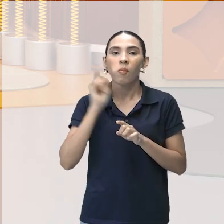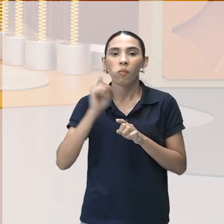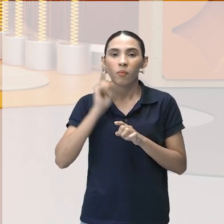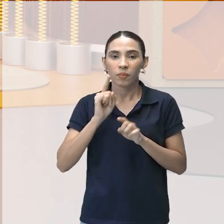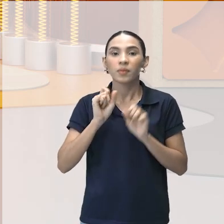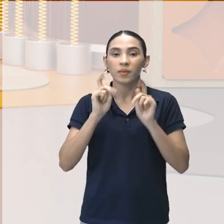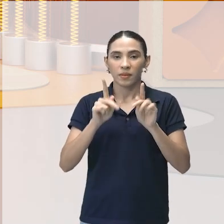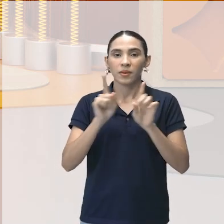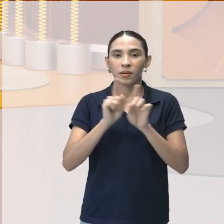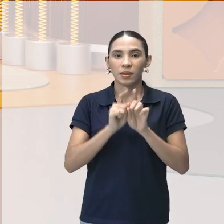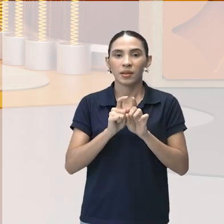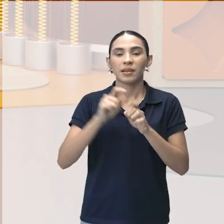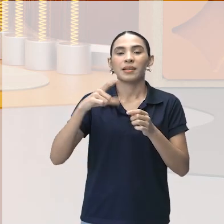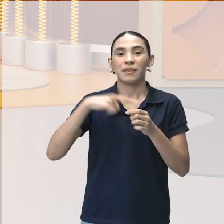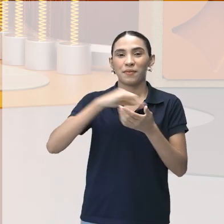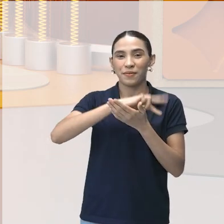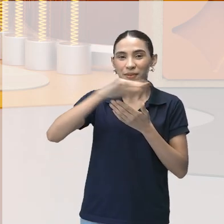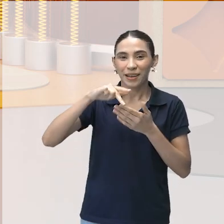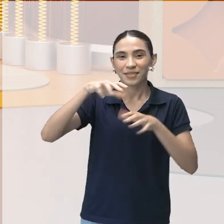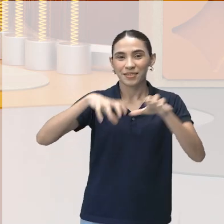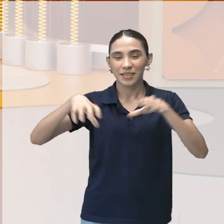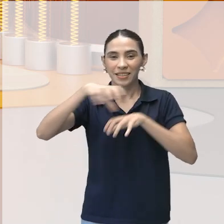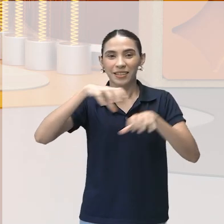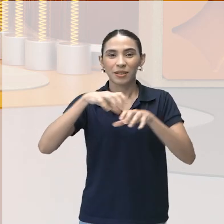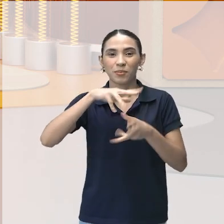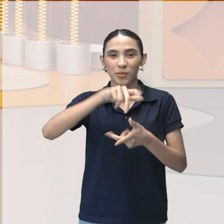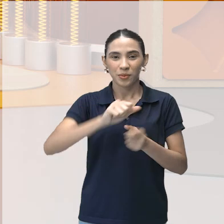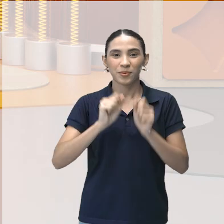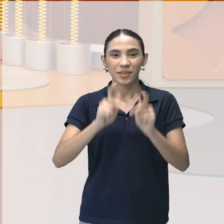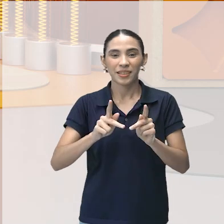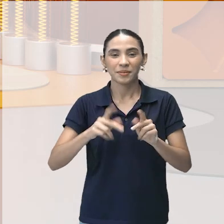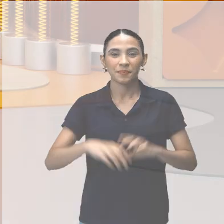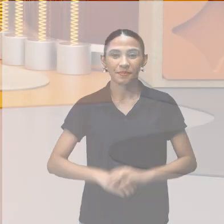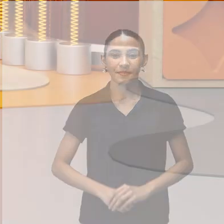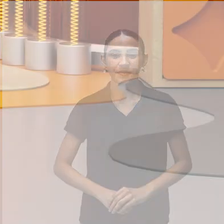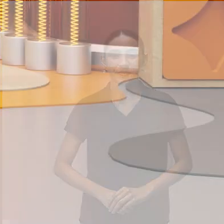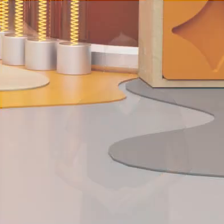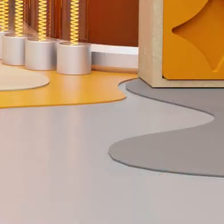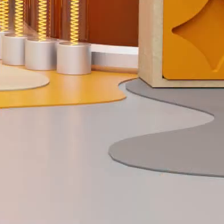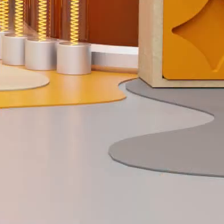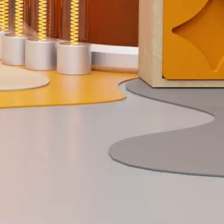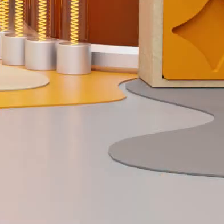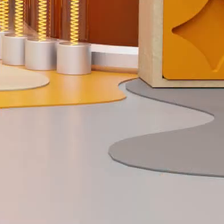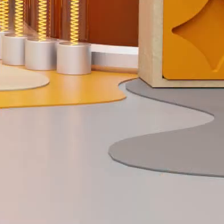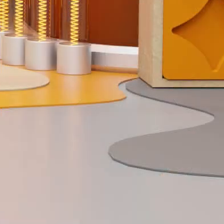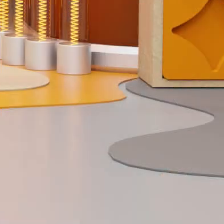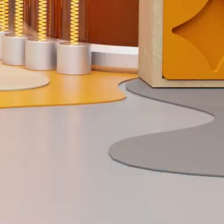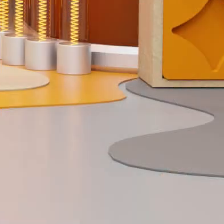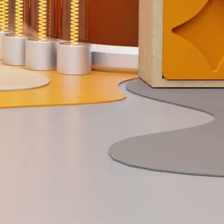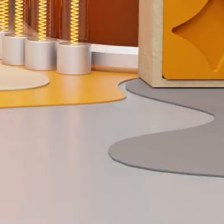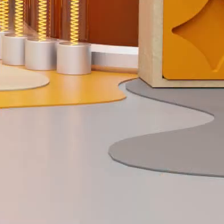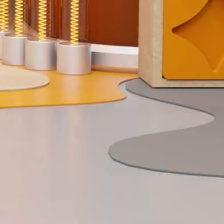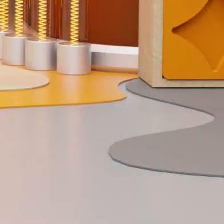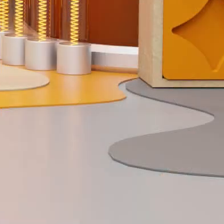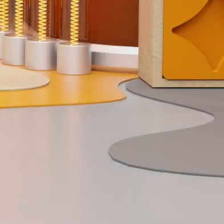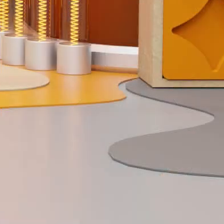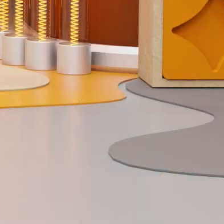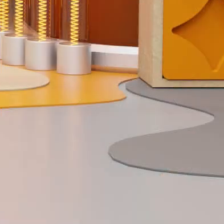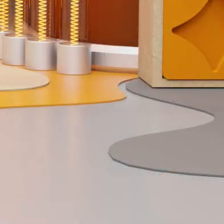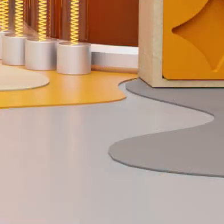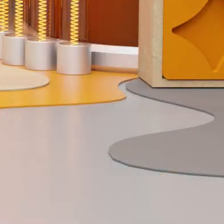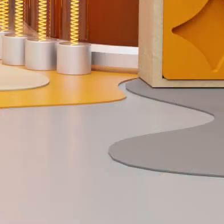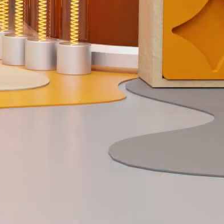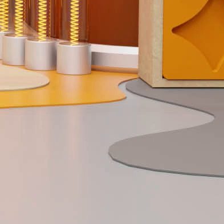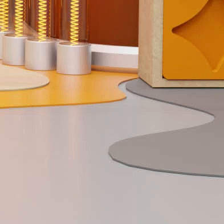temos diversos polos de poder econômicos espalhados ali pelo mundo, certo? Dando continuidade, a gente observa que